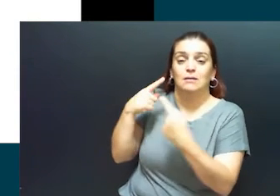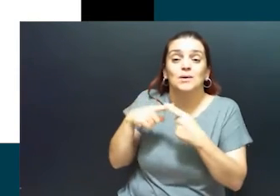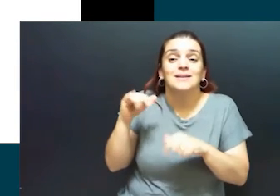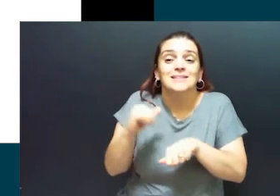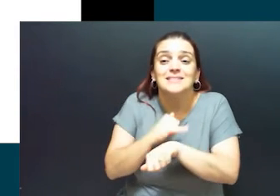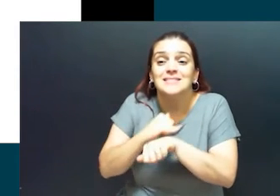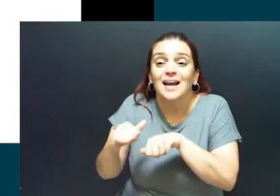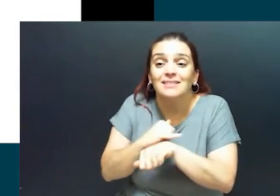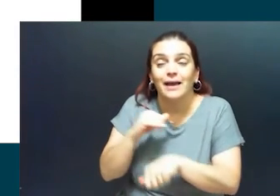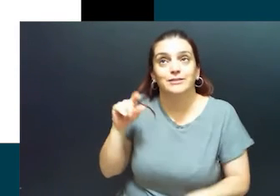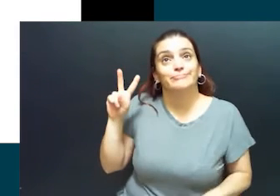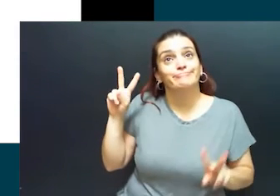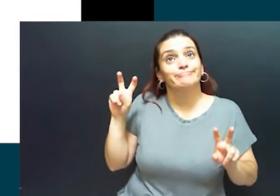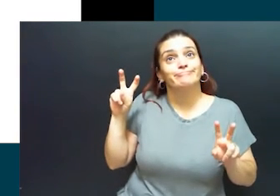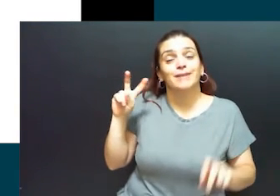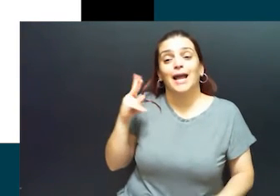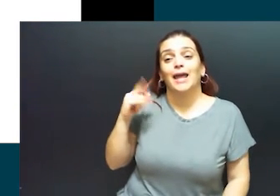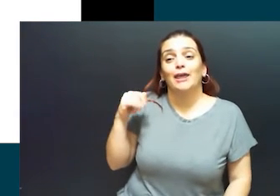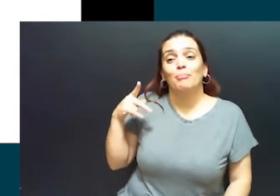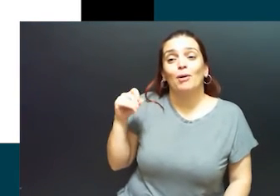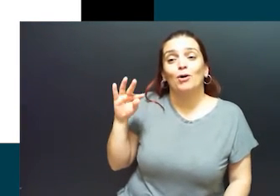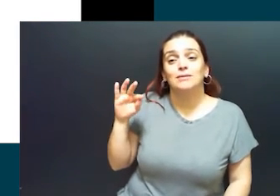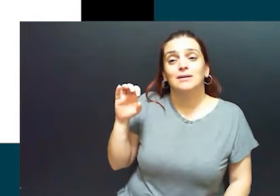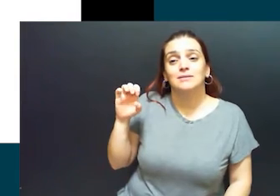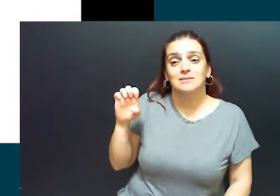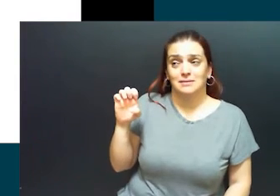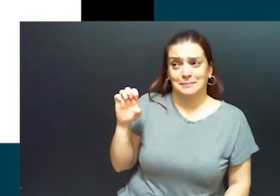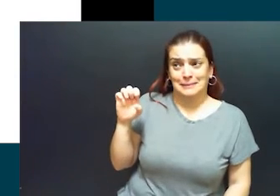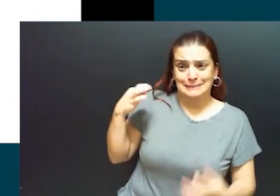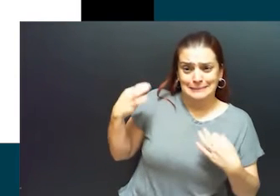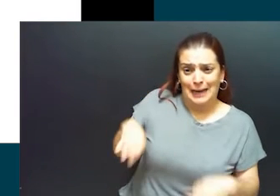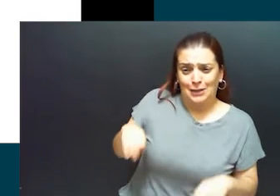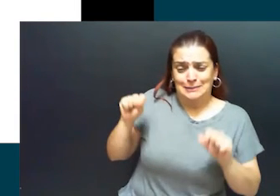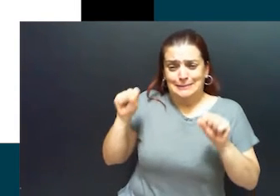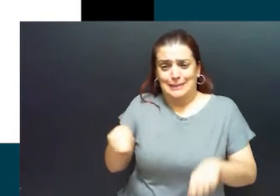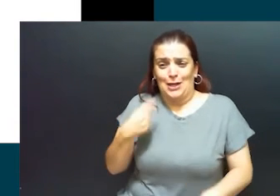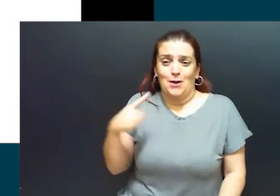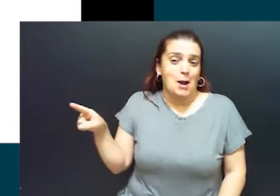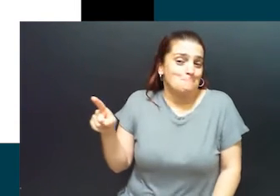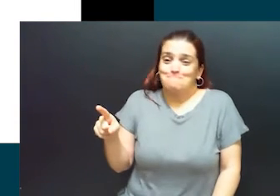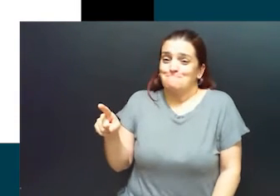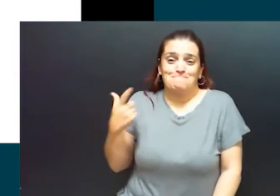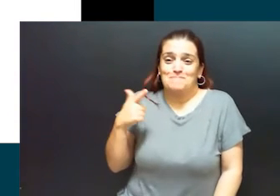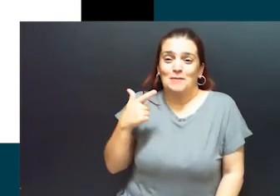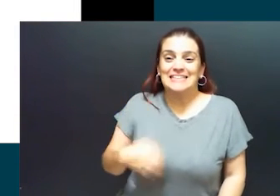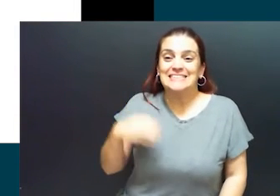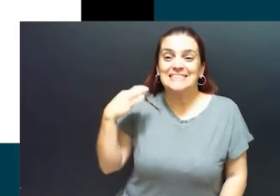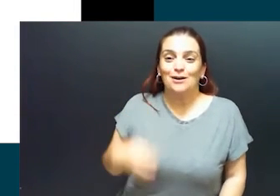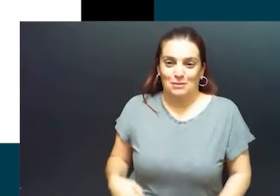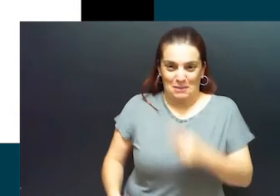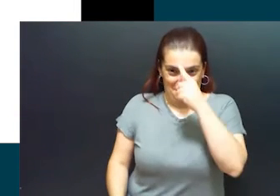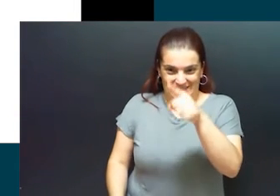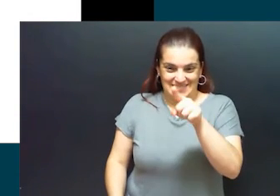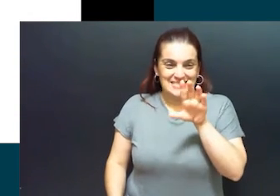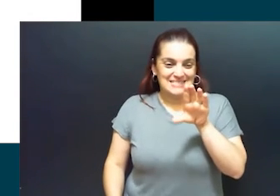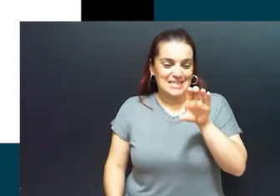que uma hipótese, uma aposta. Ninguém tem certeza que aquela estratégia vai dar resultado. Então, não acha que o CEO da sua empresa tem